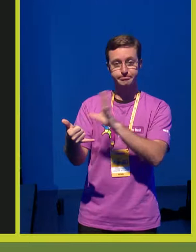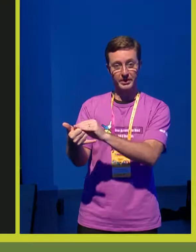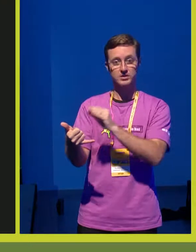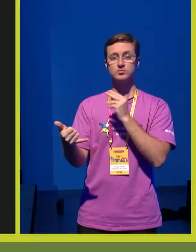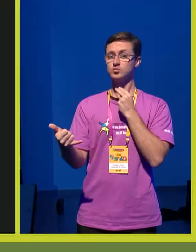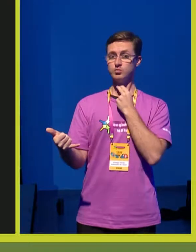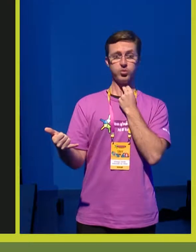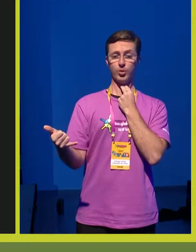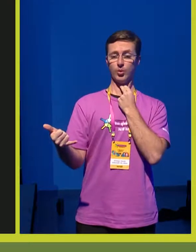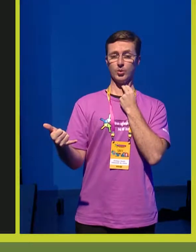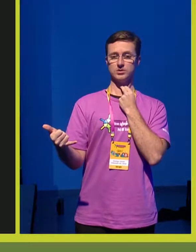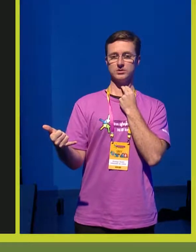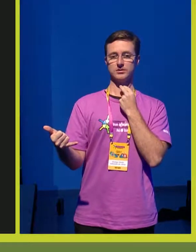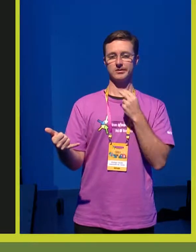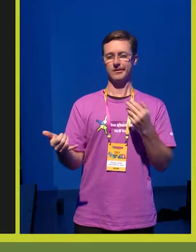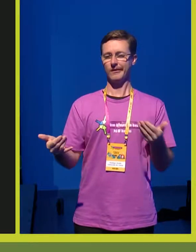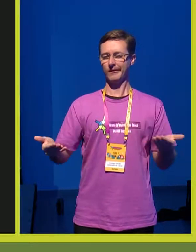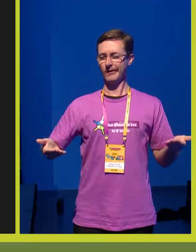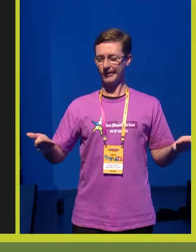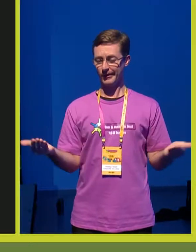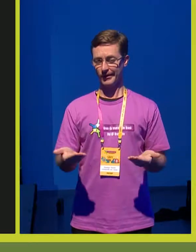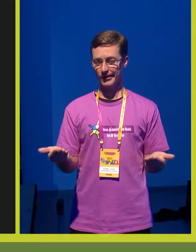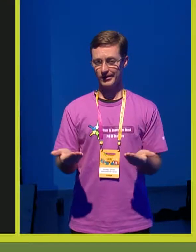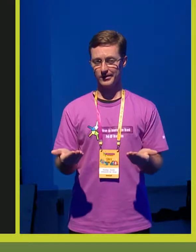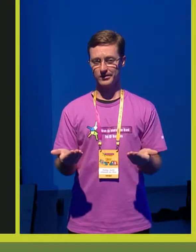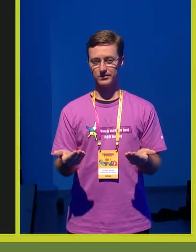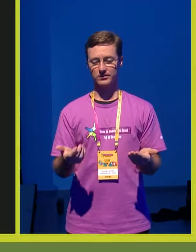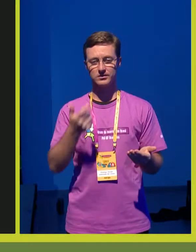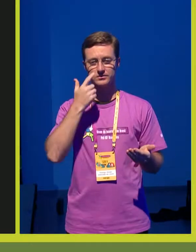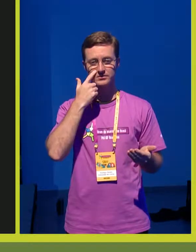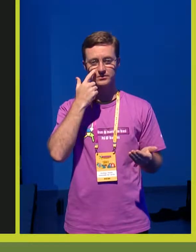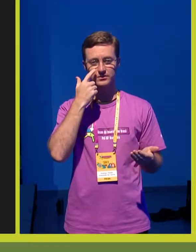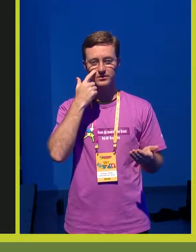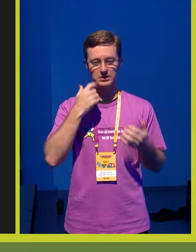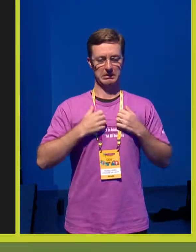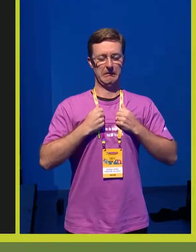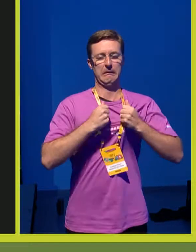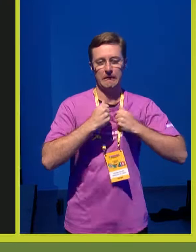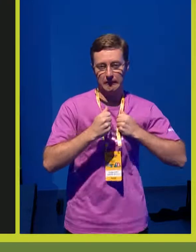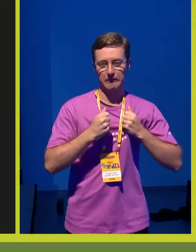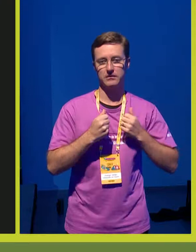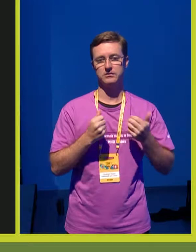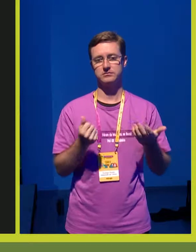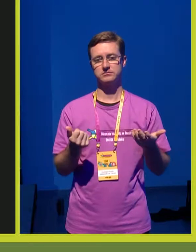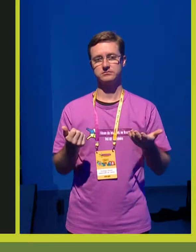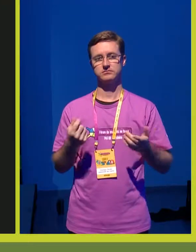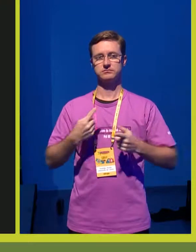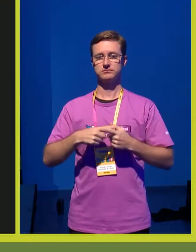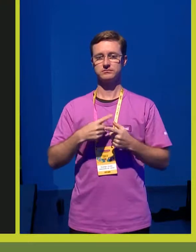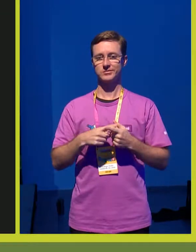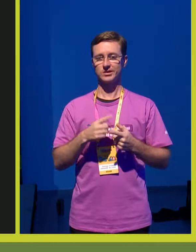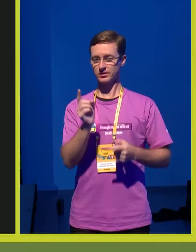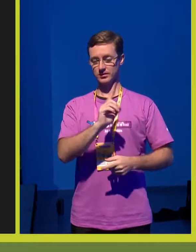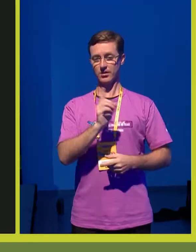o celular de uma pessoa aí agora você leu que a pessoa falou assim bom eu levei um sacode quando eu tentei dizer que não é